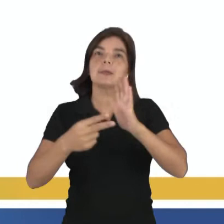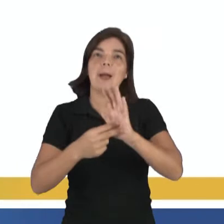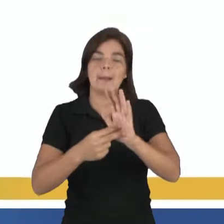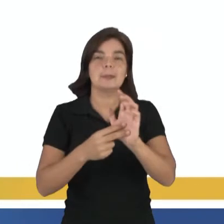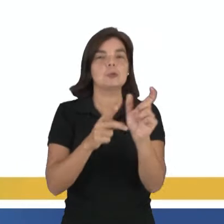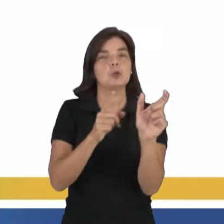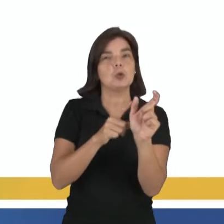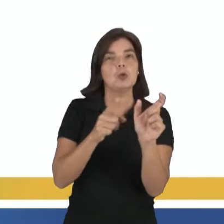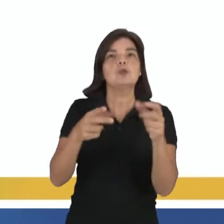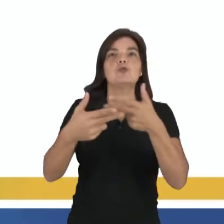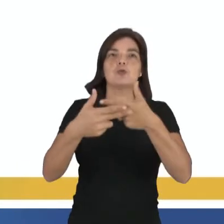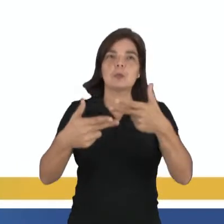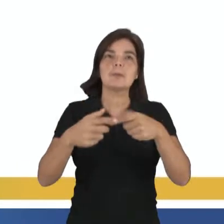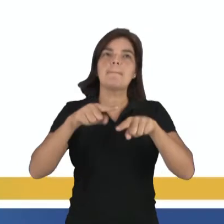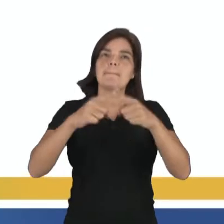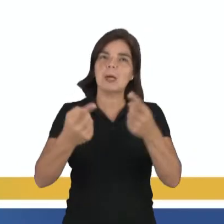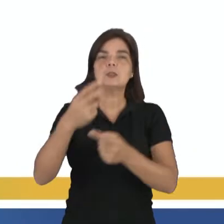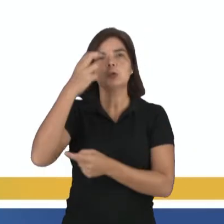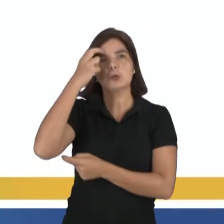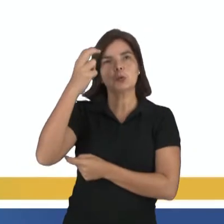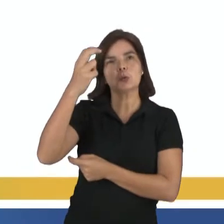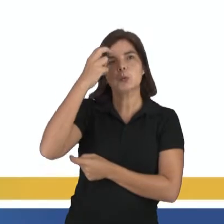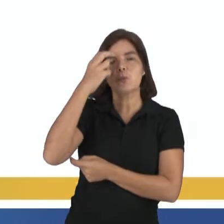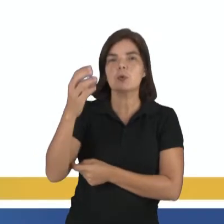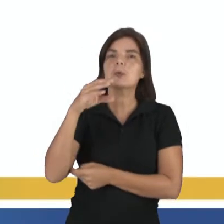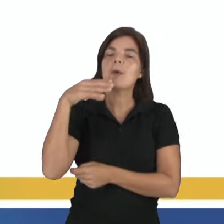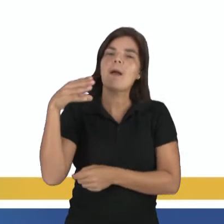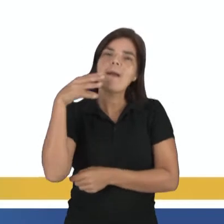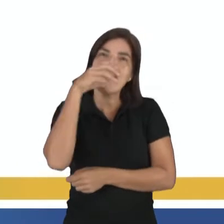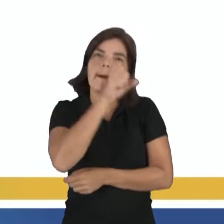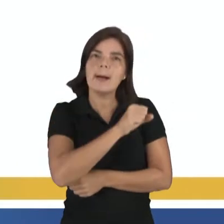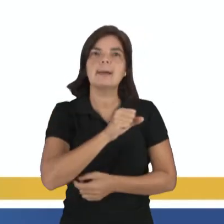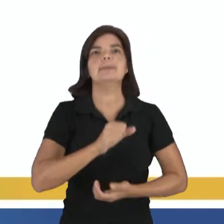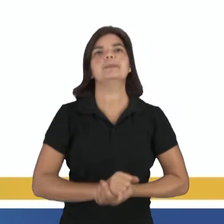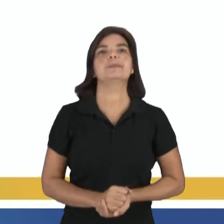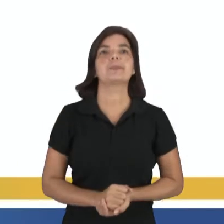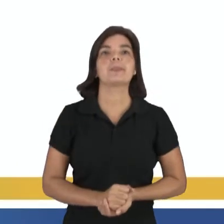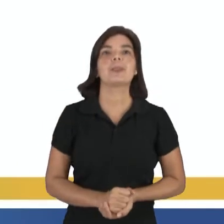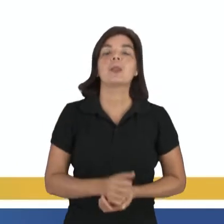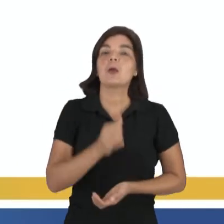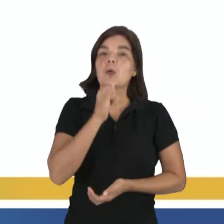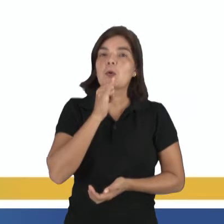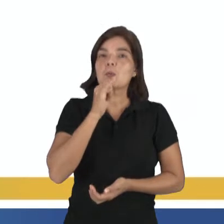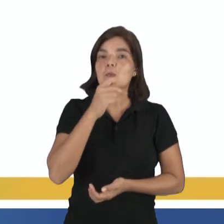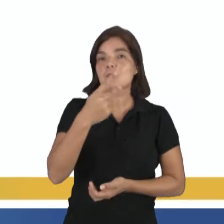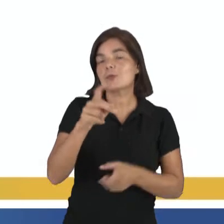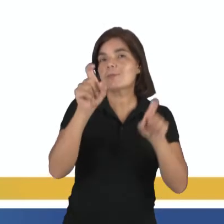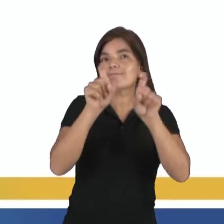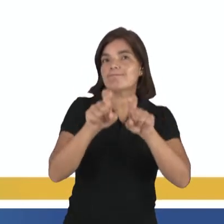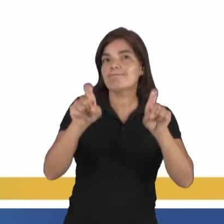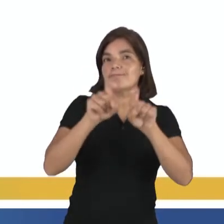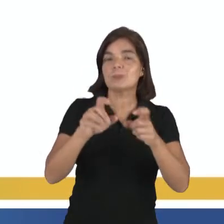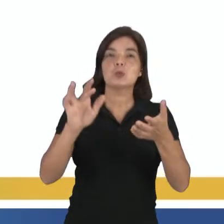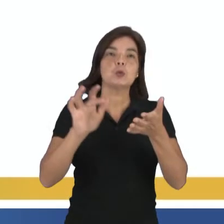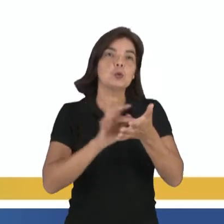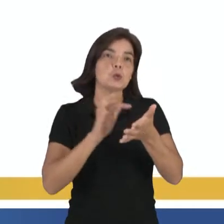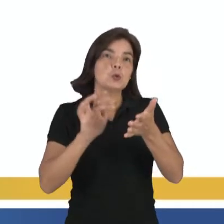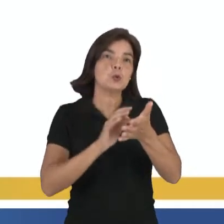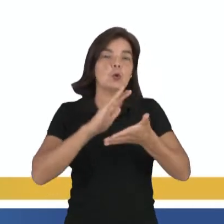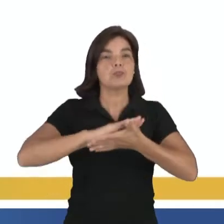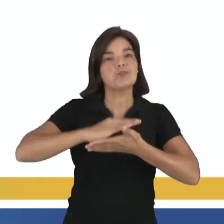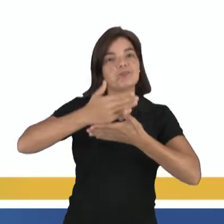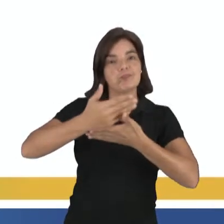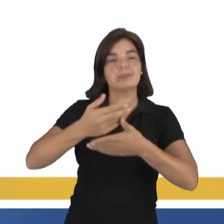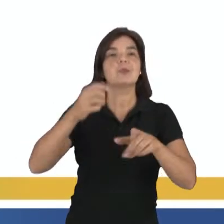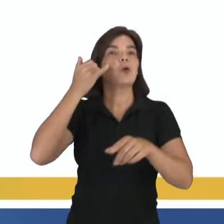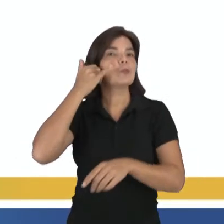de aparelhos cada vez mais inteligentes, sofisticados e rápidos, como seu computador, tablet ou